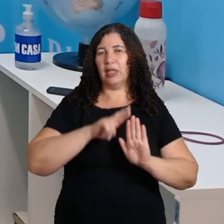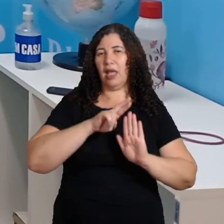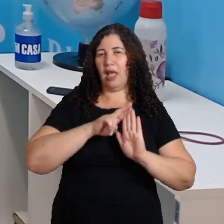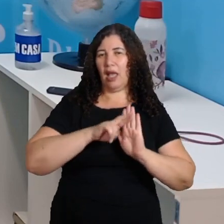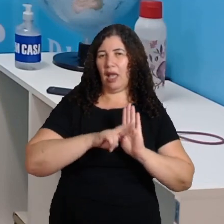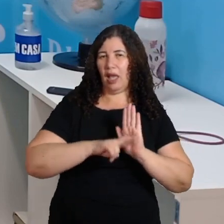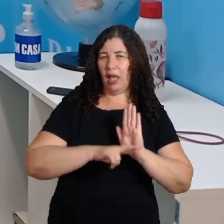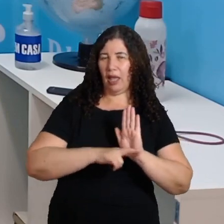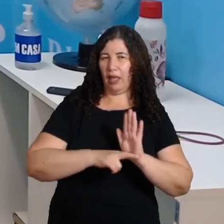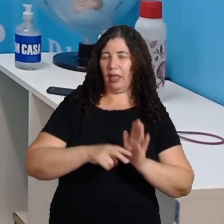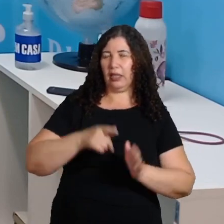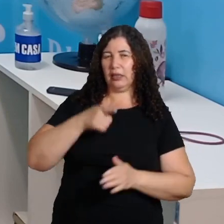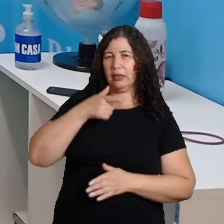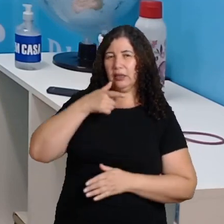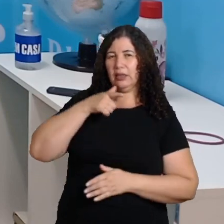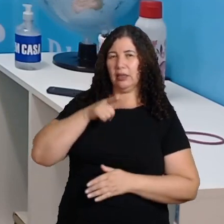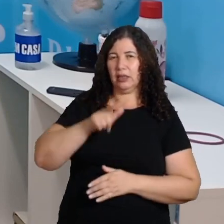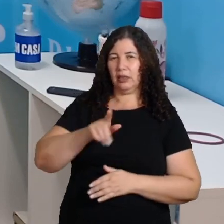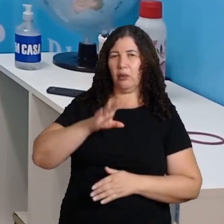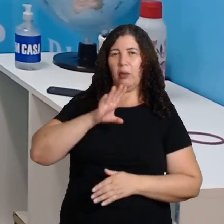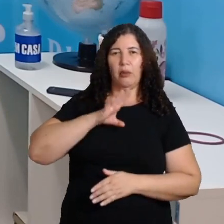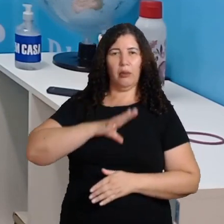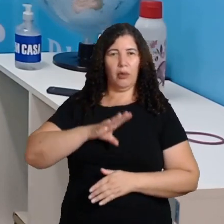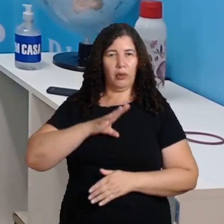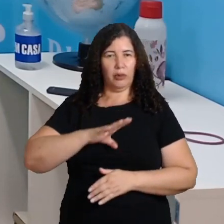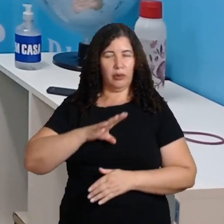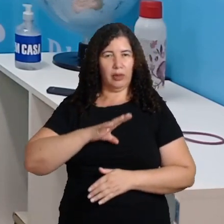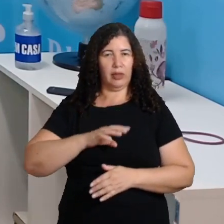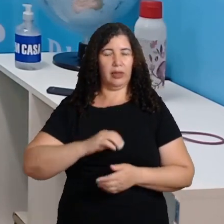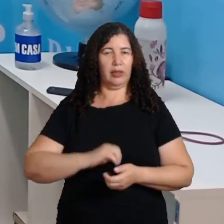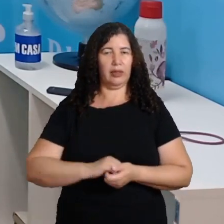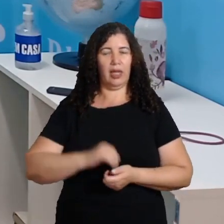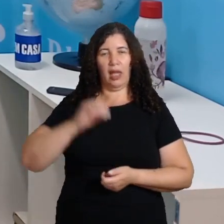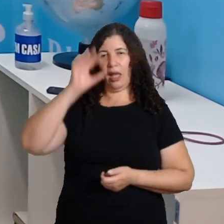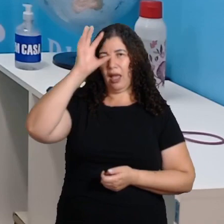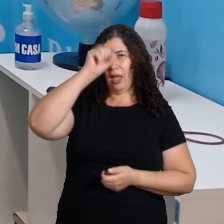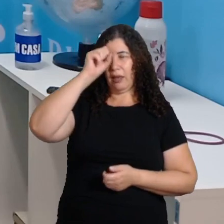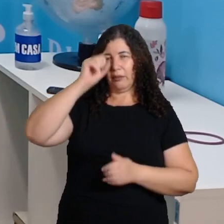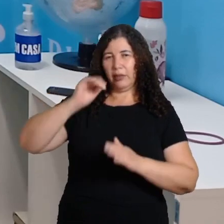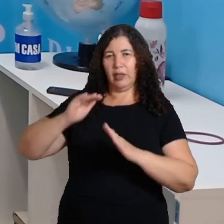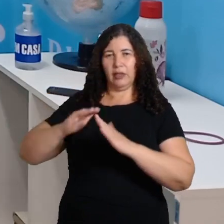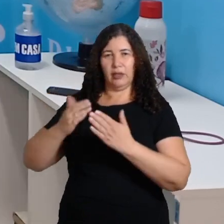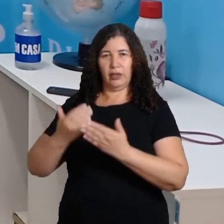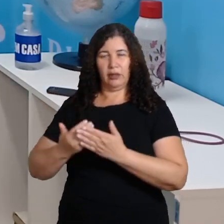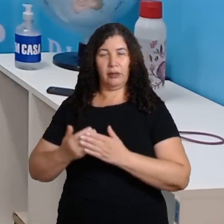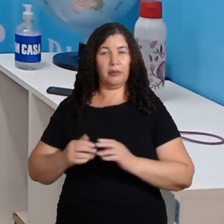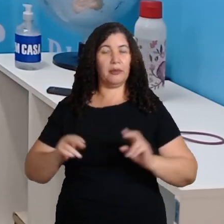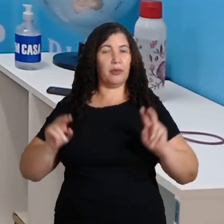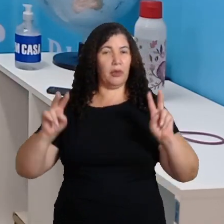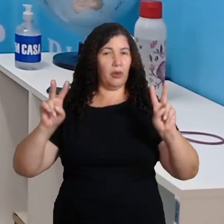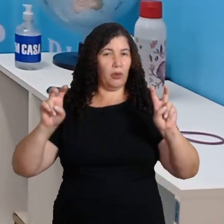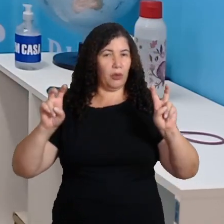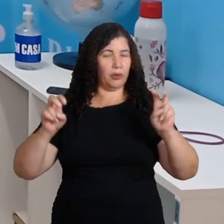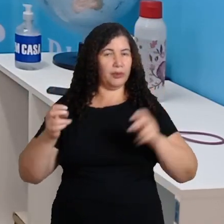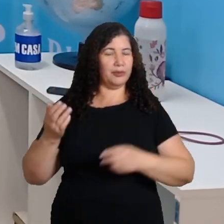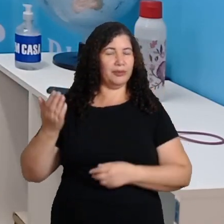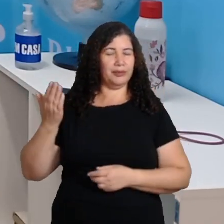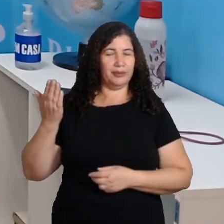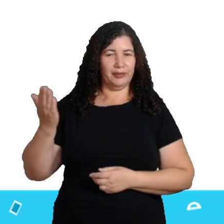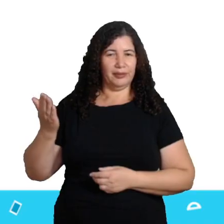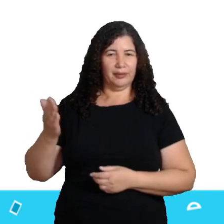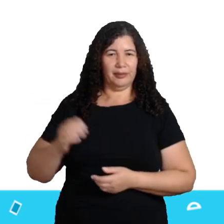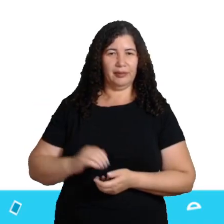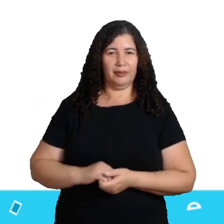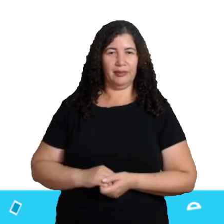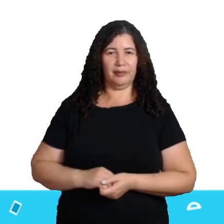língua portuguesa que nós aprendemos na escola. O título do poema é bastante